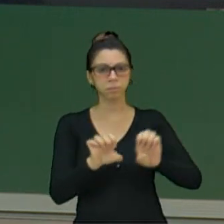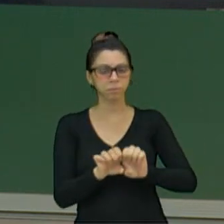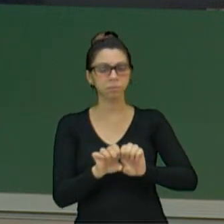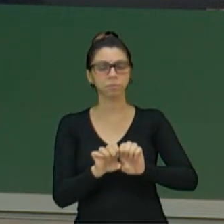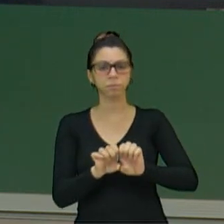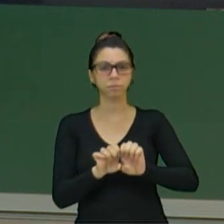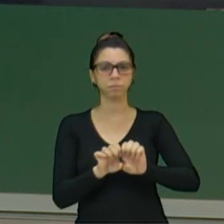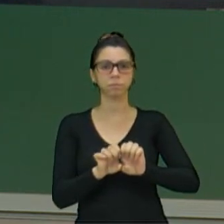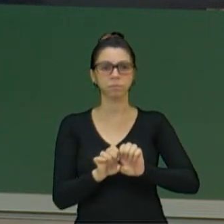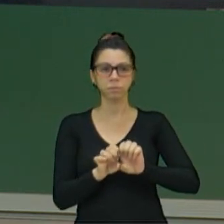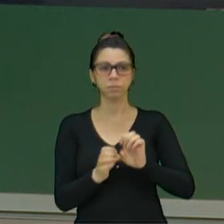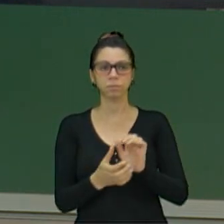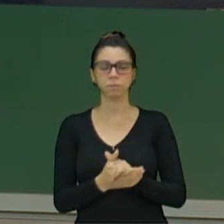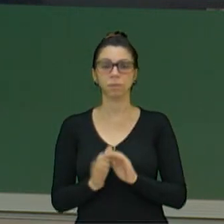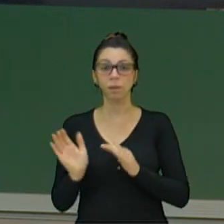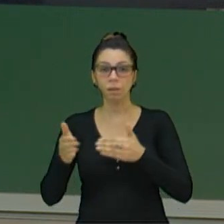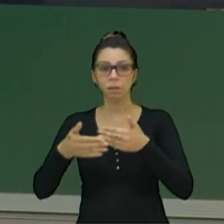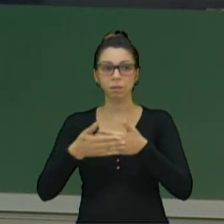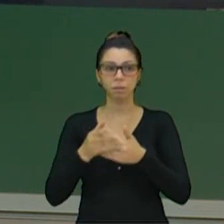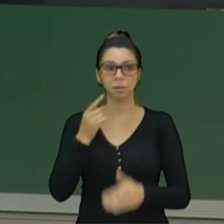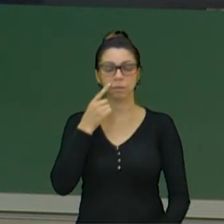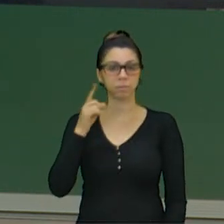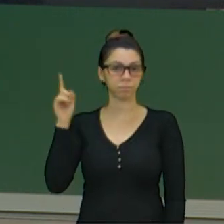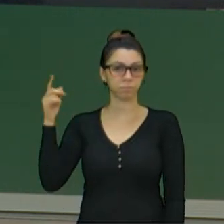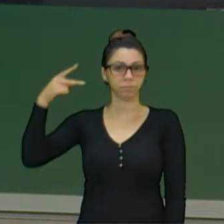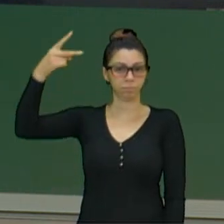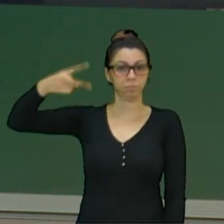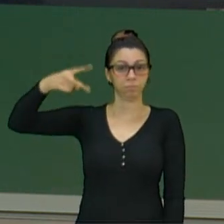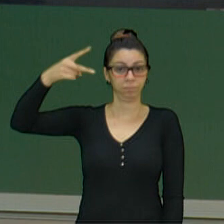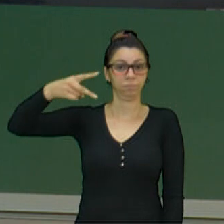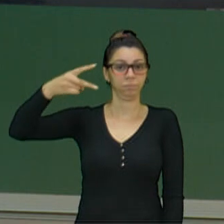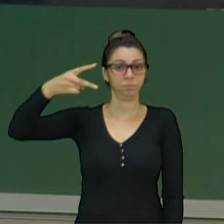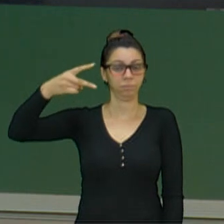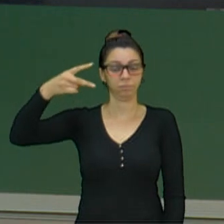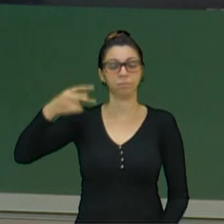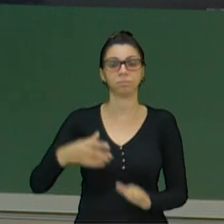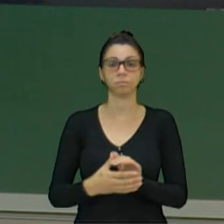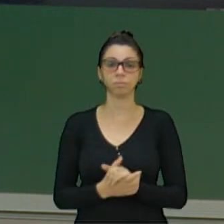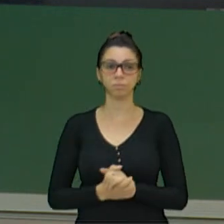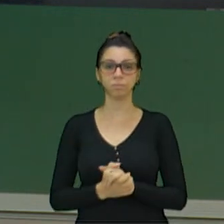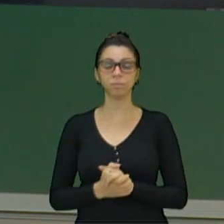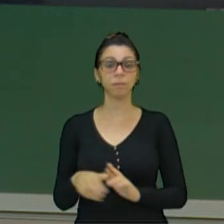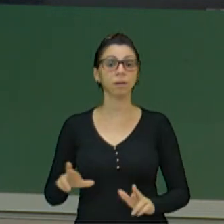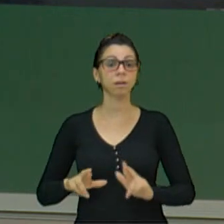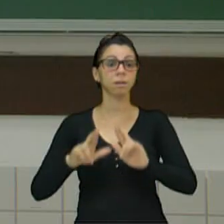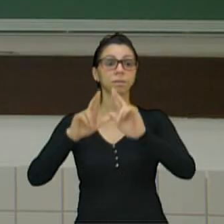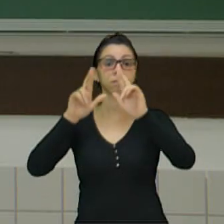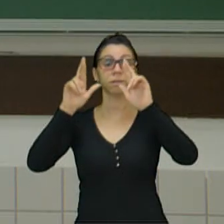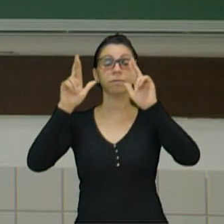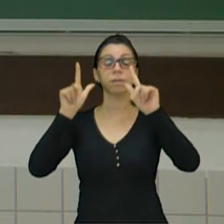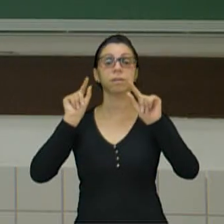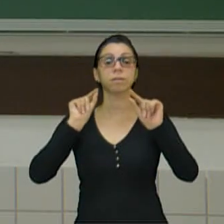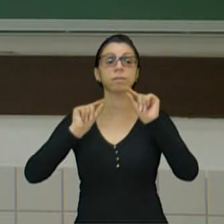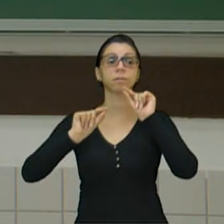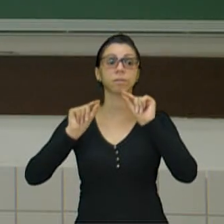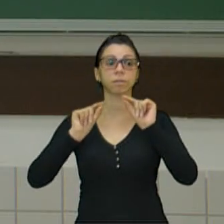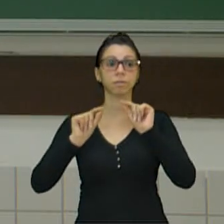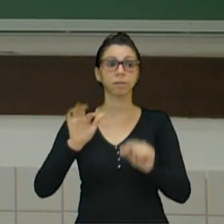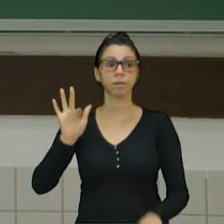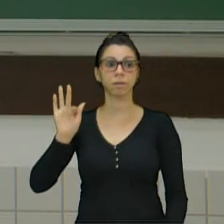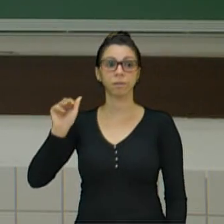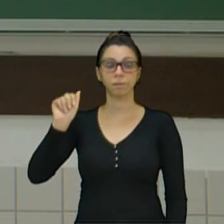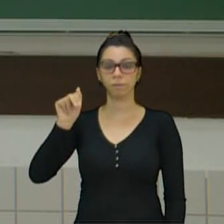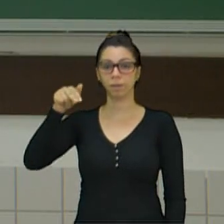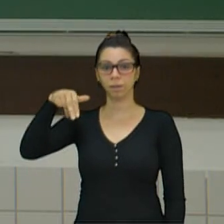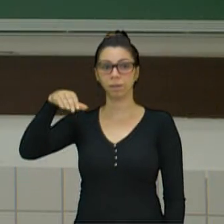visível? As briófitas e as pteridófitas. Diferente das fanerógamas,